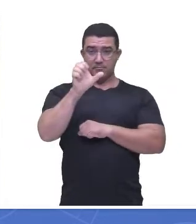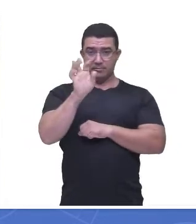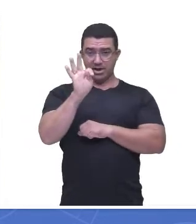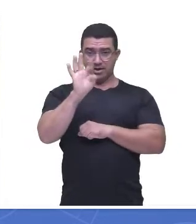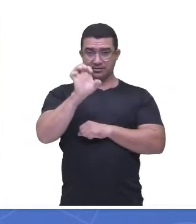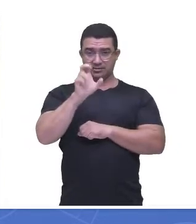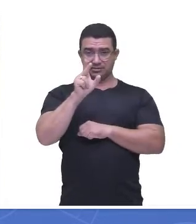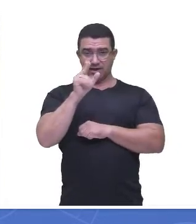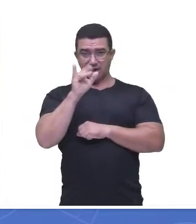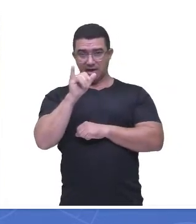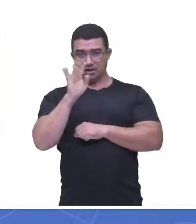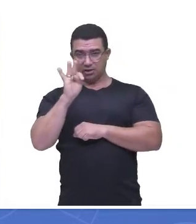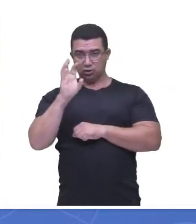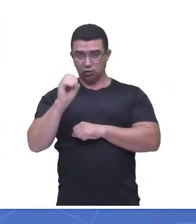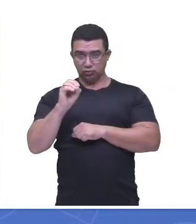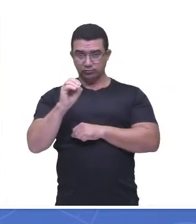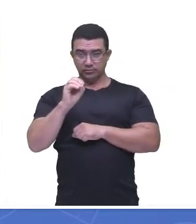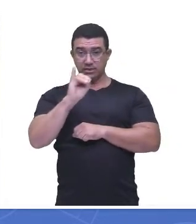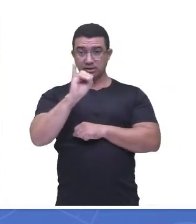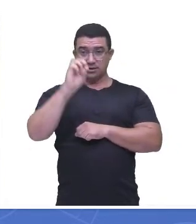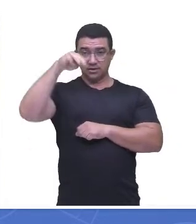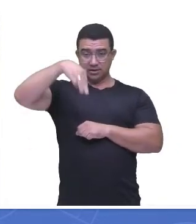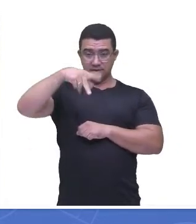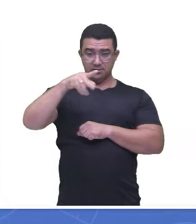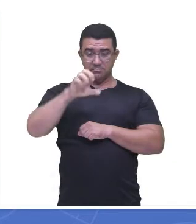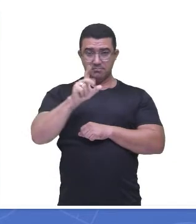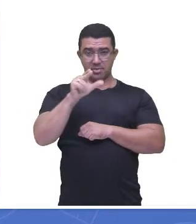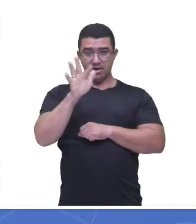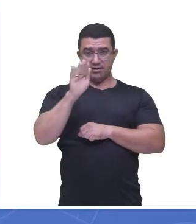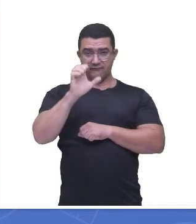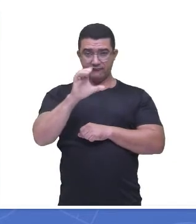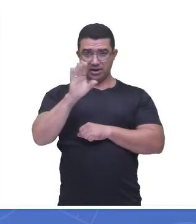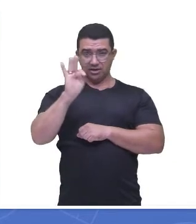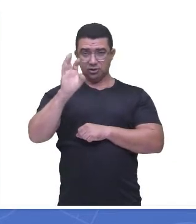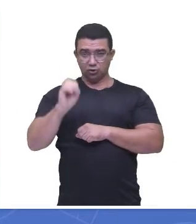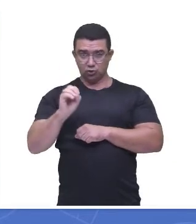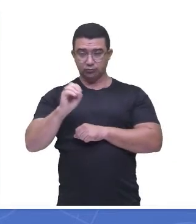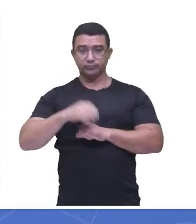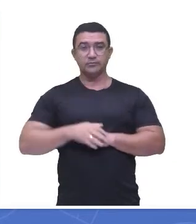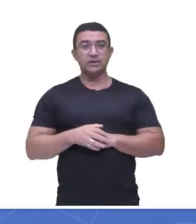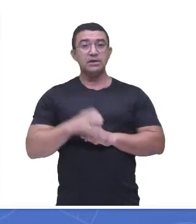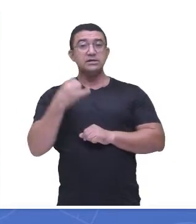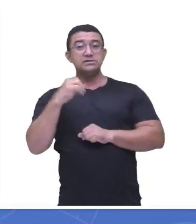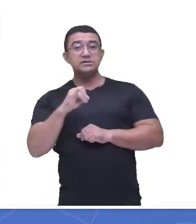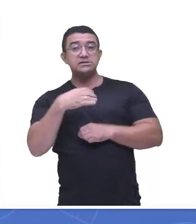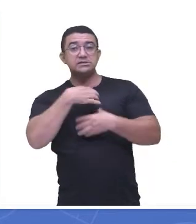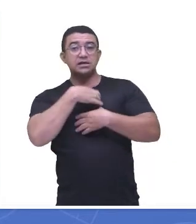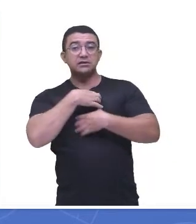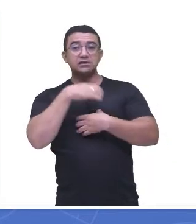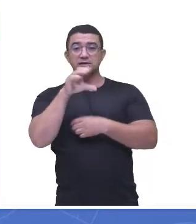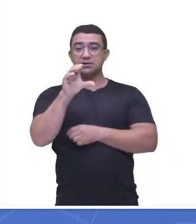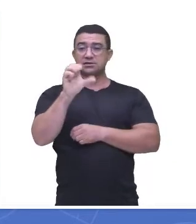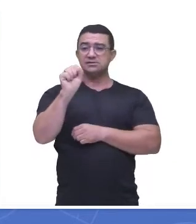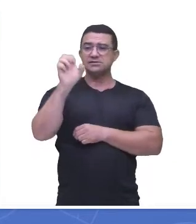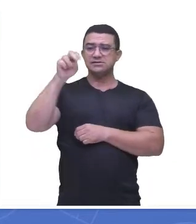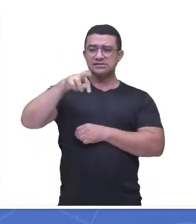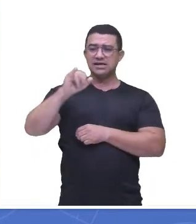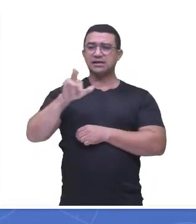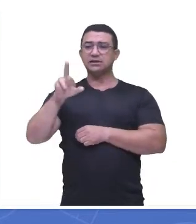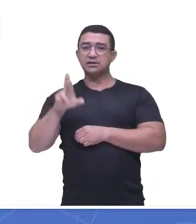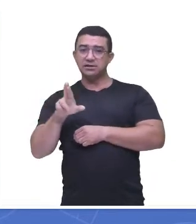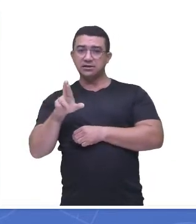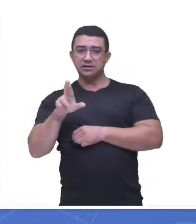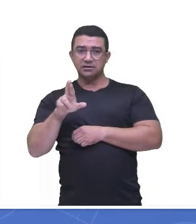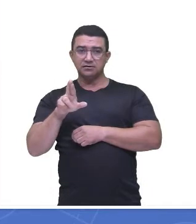é somente R, que é o verbo sentir, então a desinência dele vai ser ia com acento no I, ok? Veja,